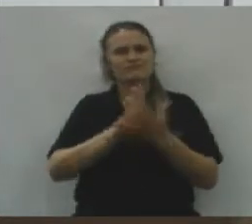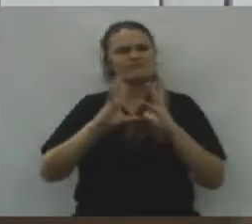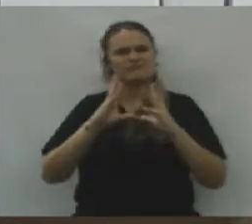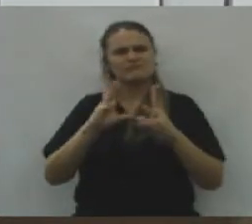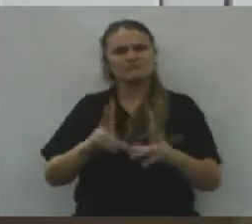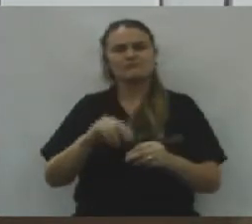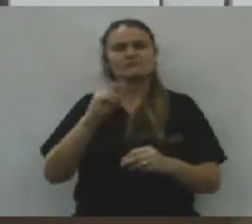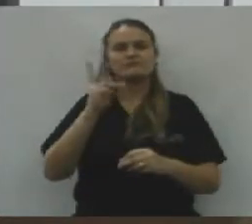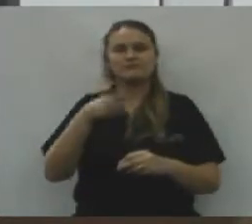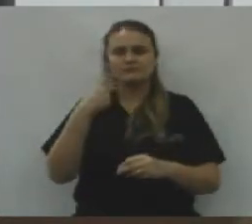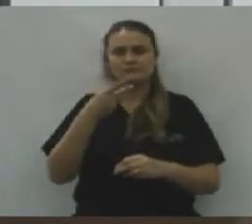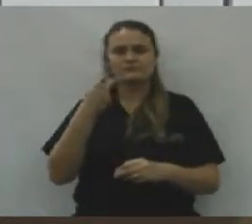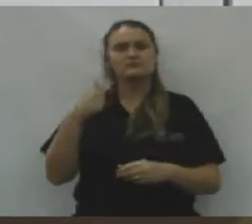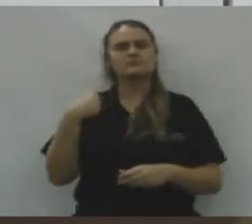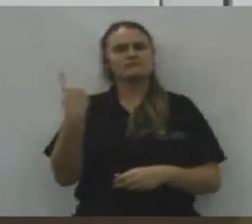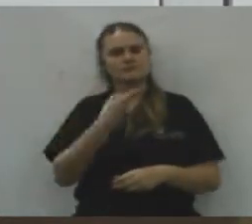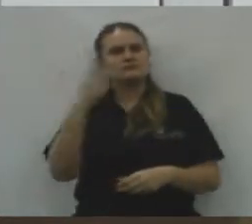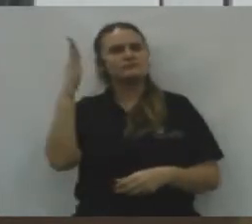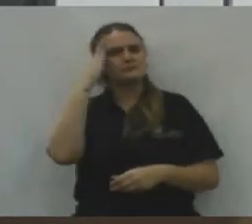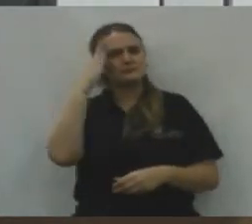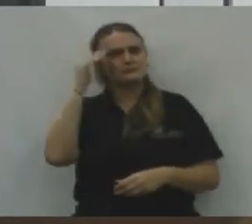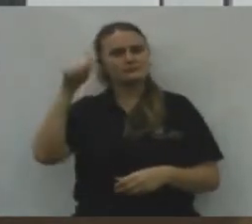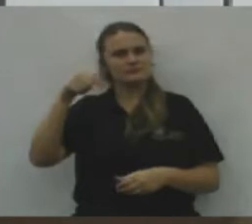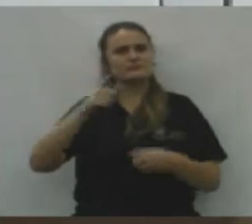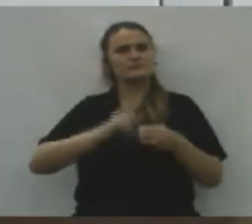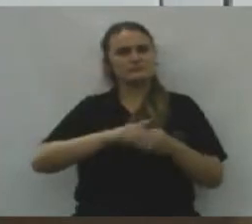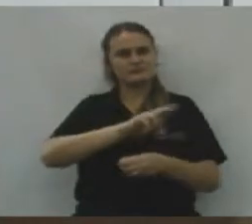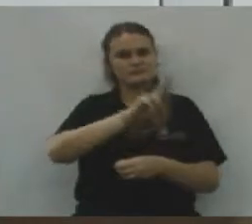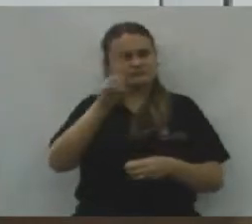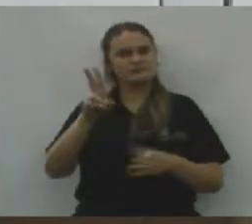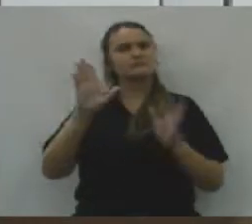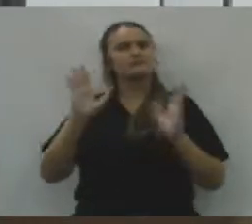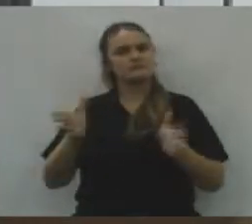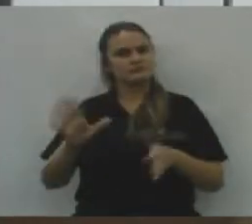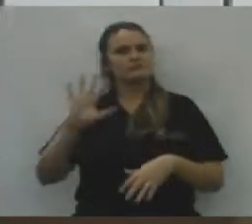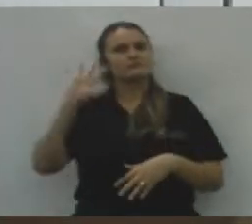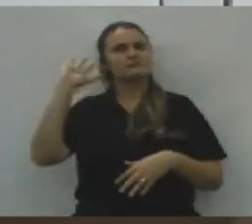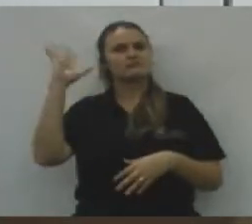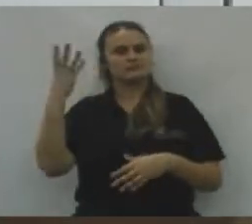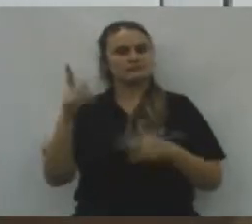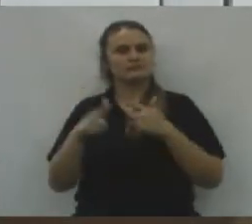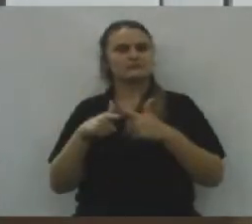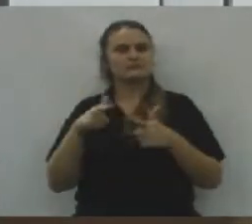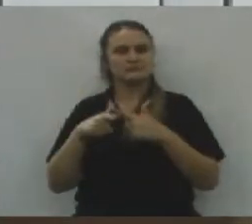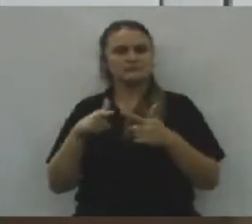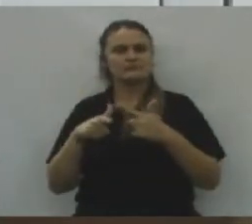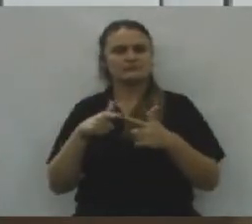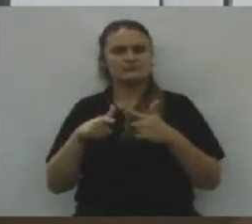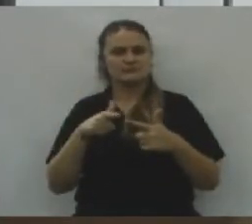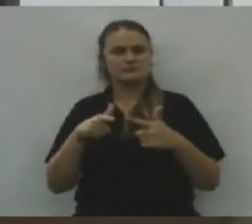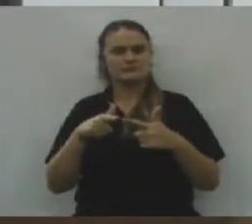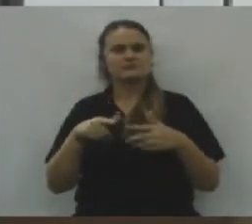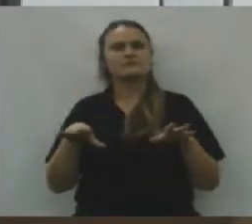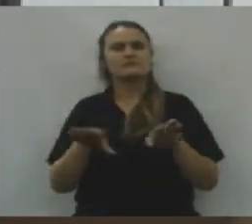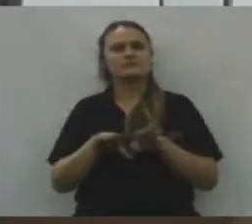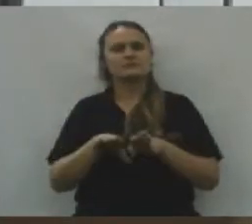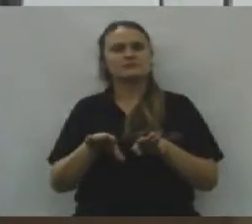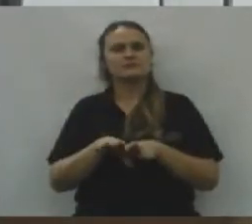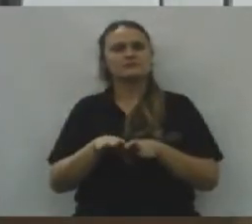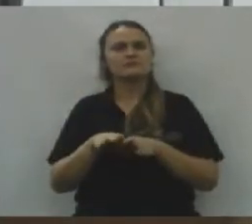que ele falou. E sabemos, né, que a União da Vitória já teve algo parecido nesse sentido.